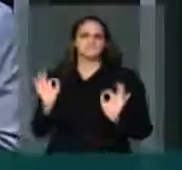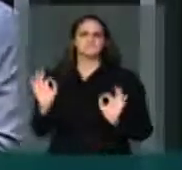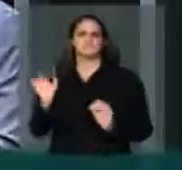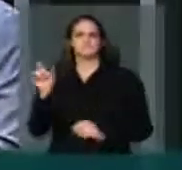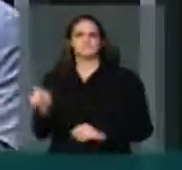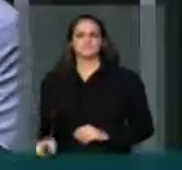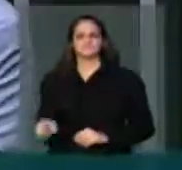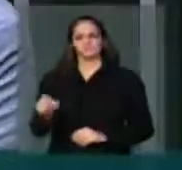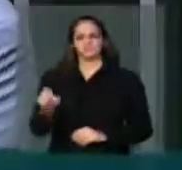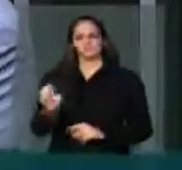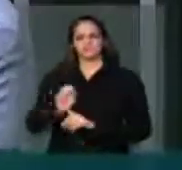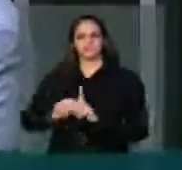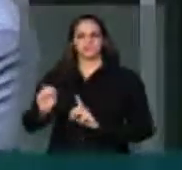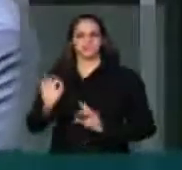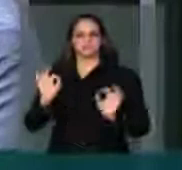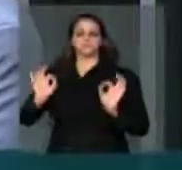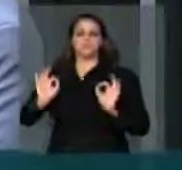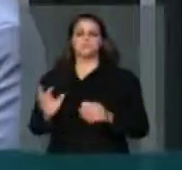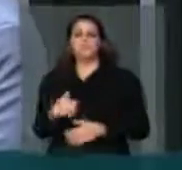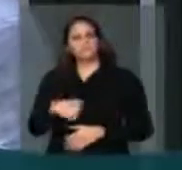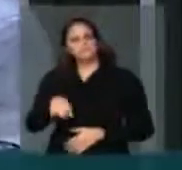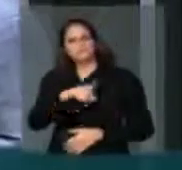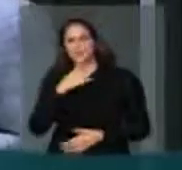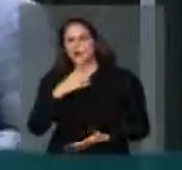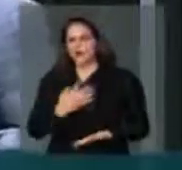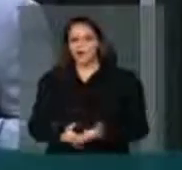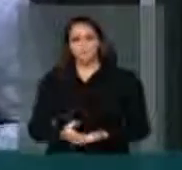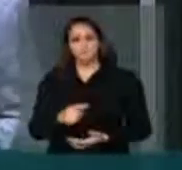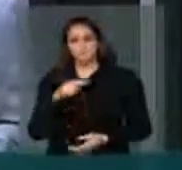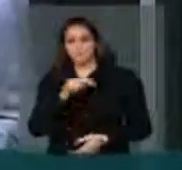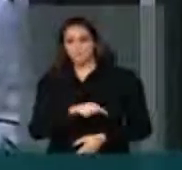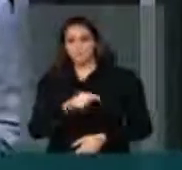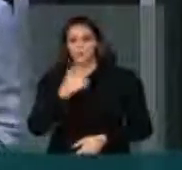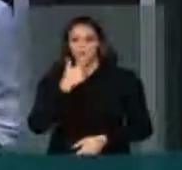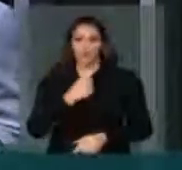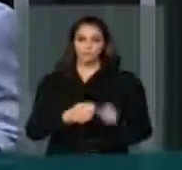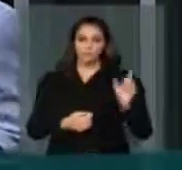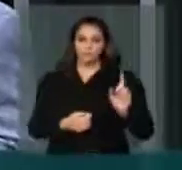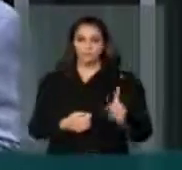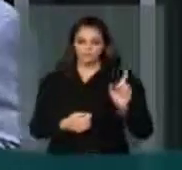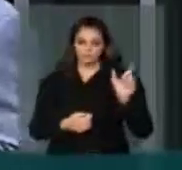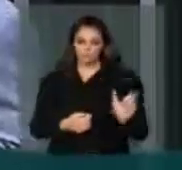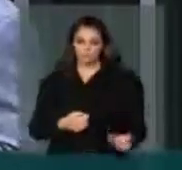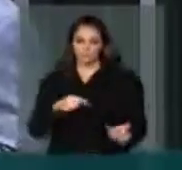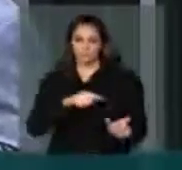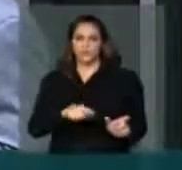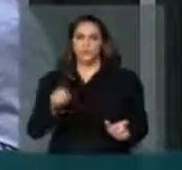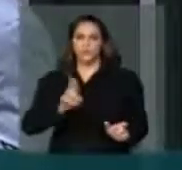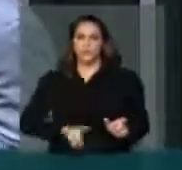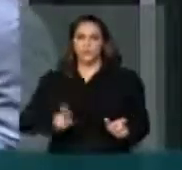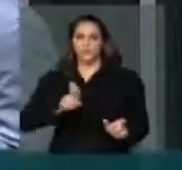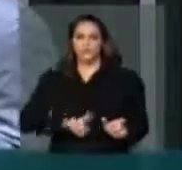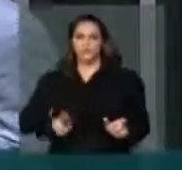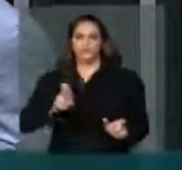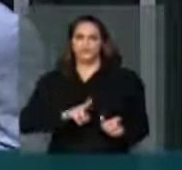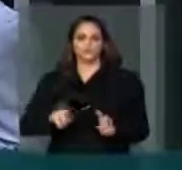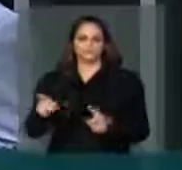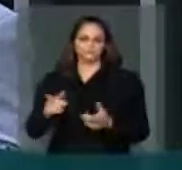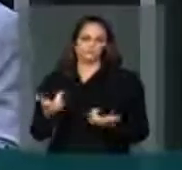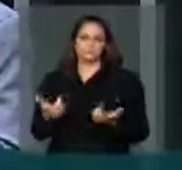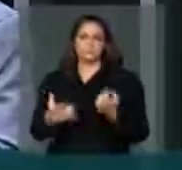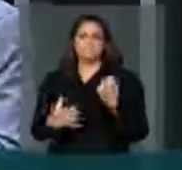e senhoras parlamentares. Ele usou como fiança, como hipoteca,